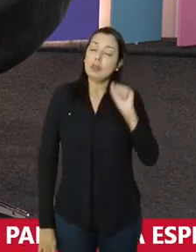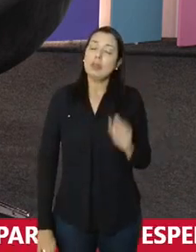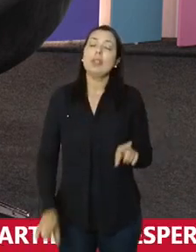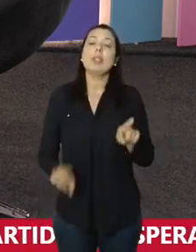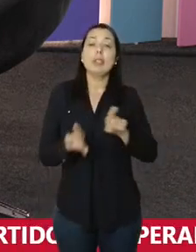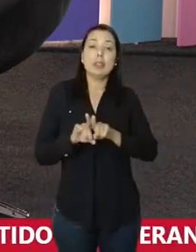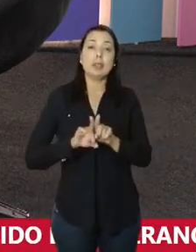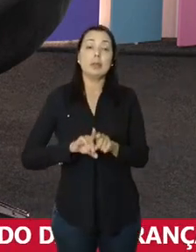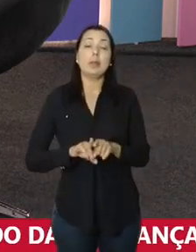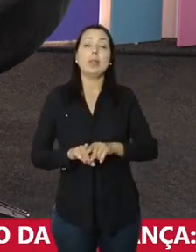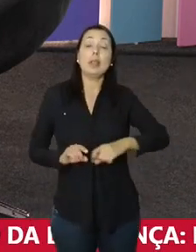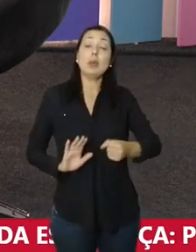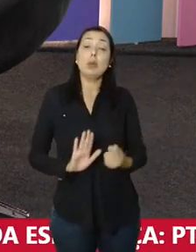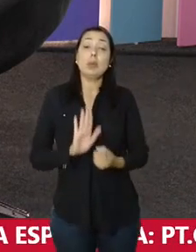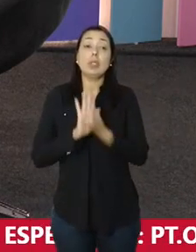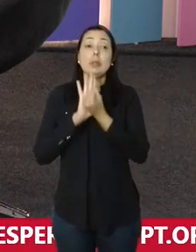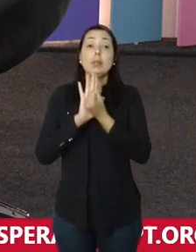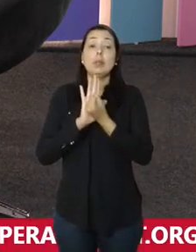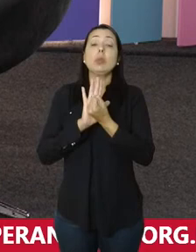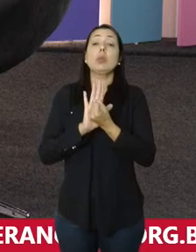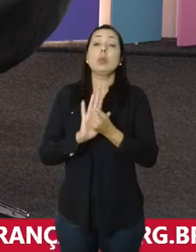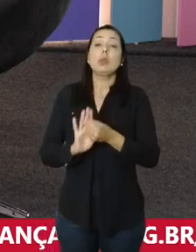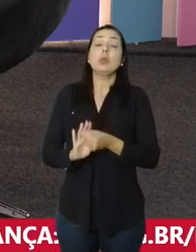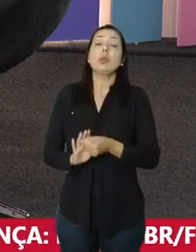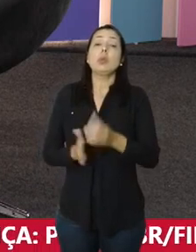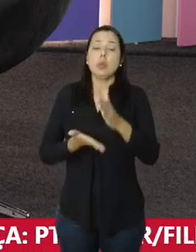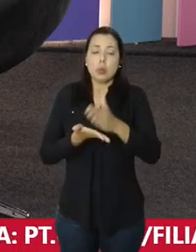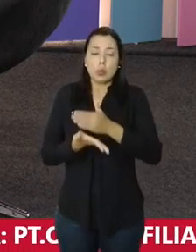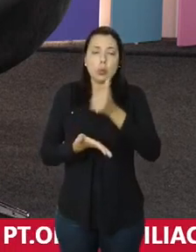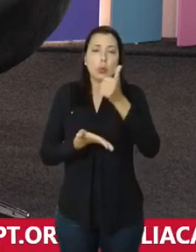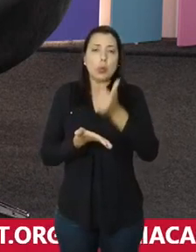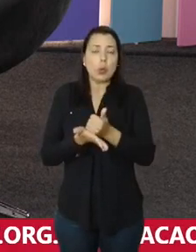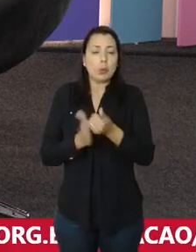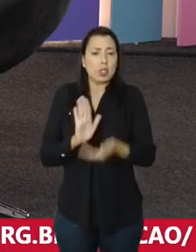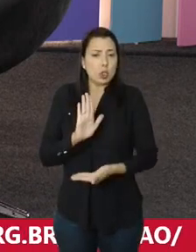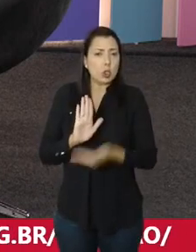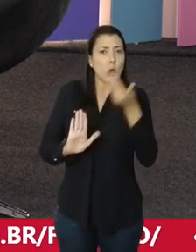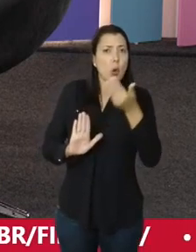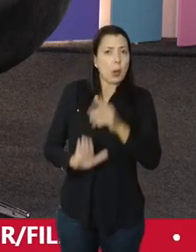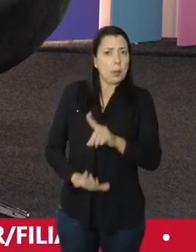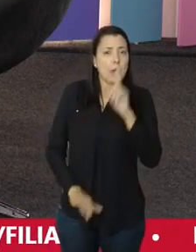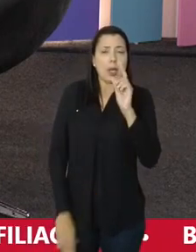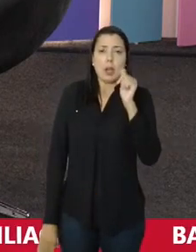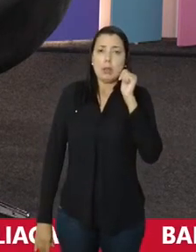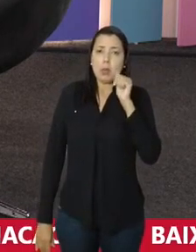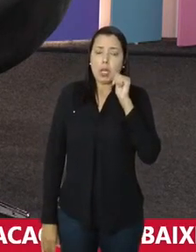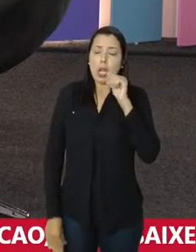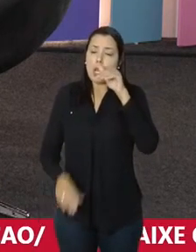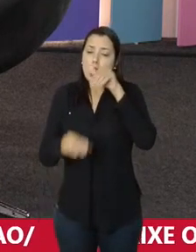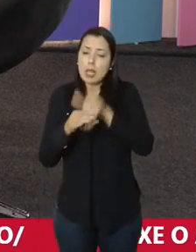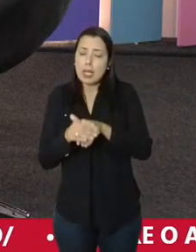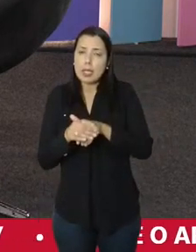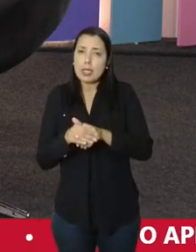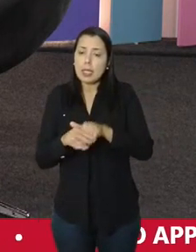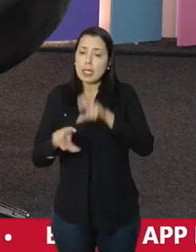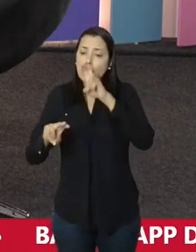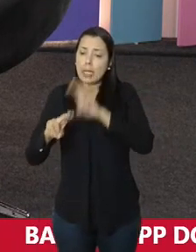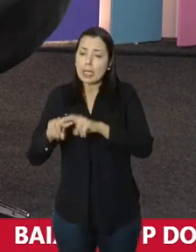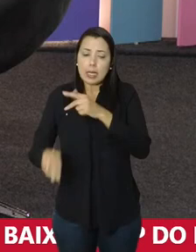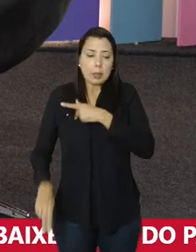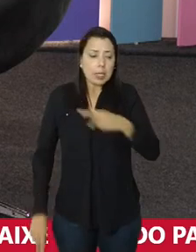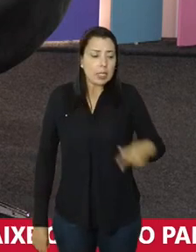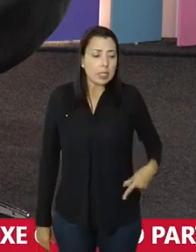também com o simbolismo desse golpe que tirou a primeira mulher democraticamente eleita da cadeira da presidência